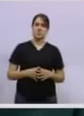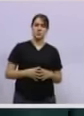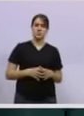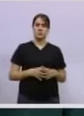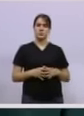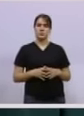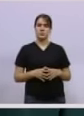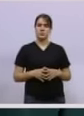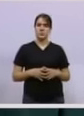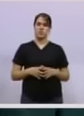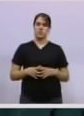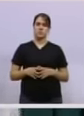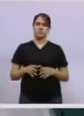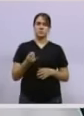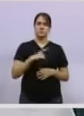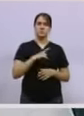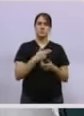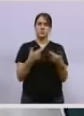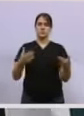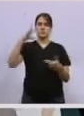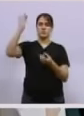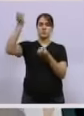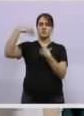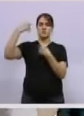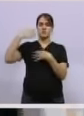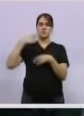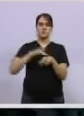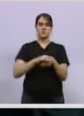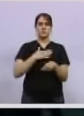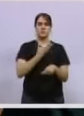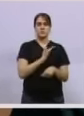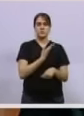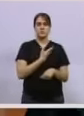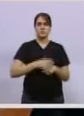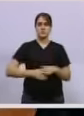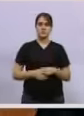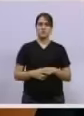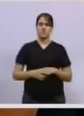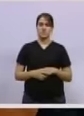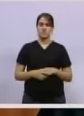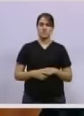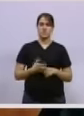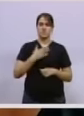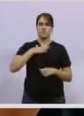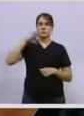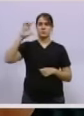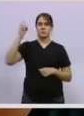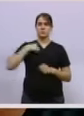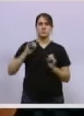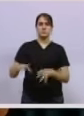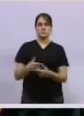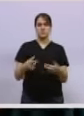Todas. E se tem uma coisa que Deus me ensinou na doença do meu amigo, foi isso. Oh, meu Deus, eu desisto por tão